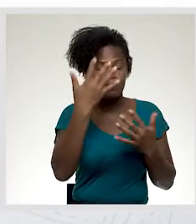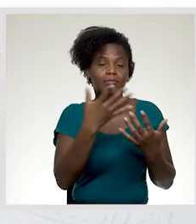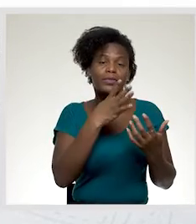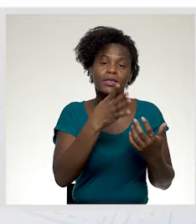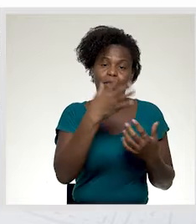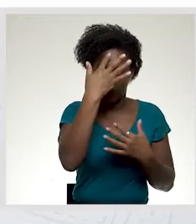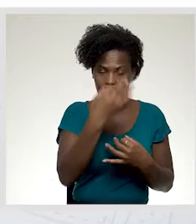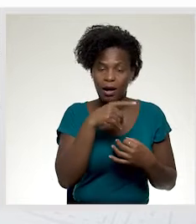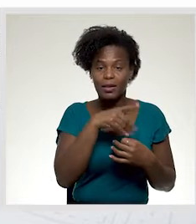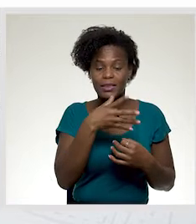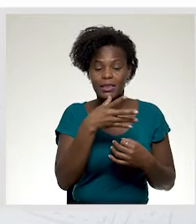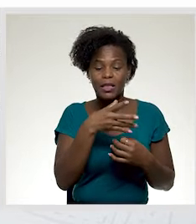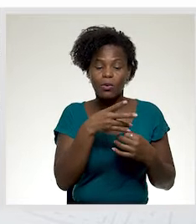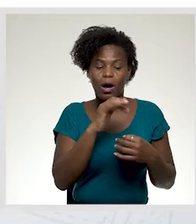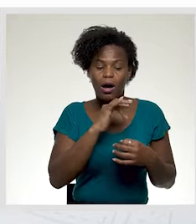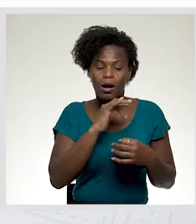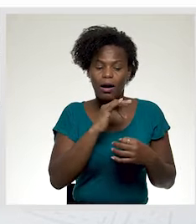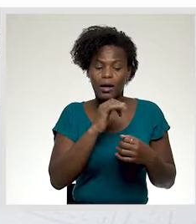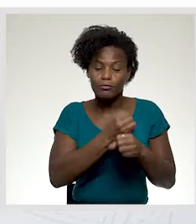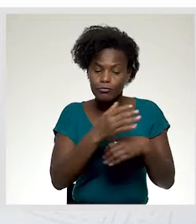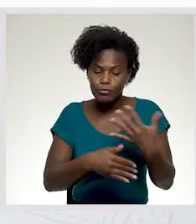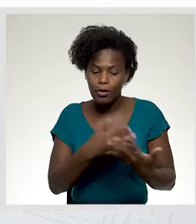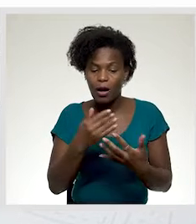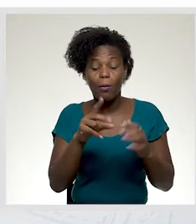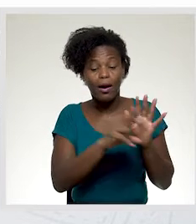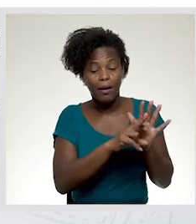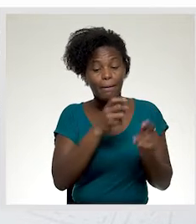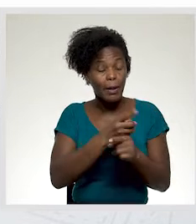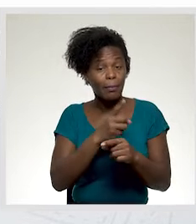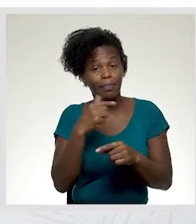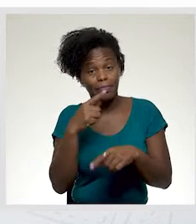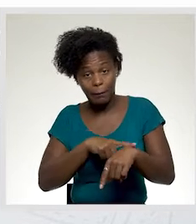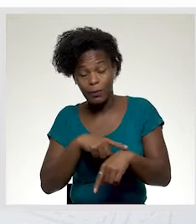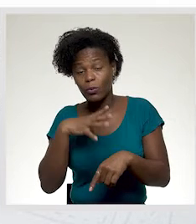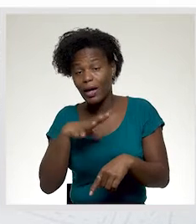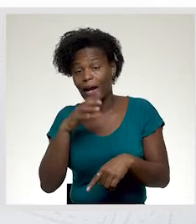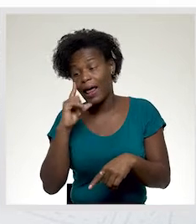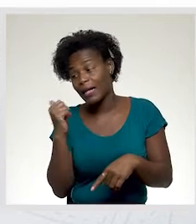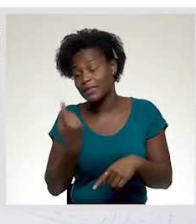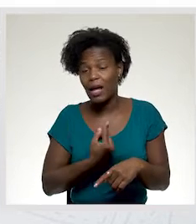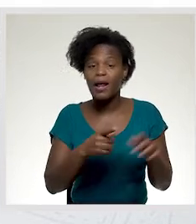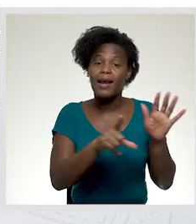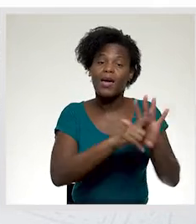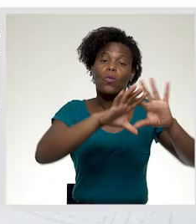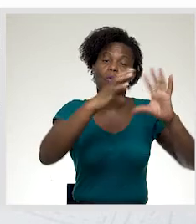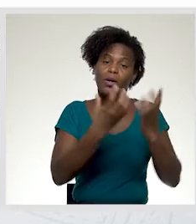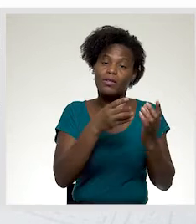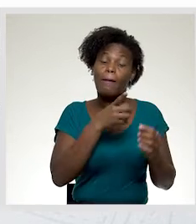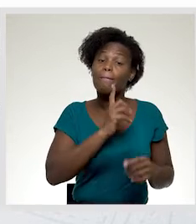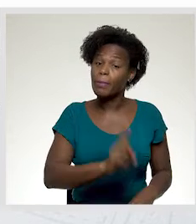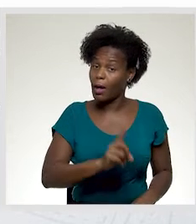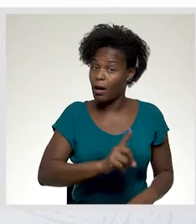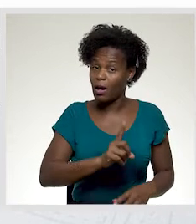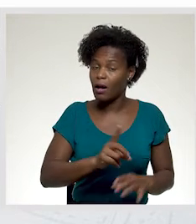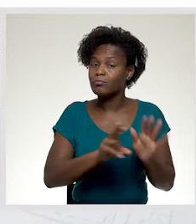máxima tal que possas ao mesmo tempo querer que ela se torne lei universal. Este é o primeiro